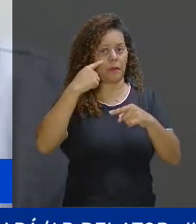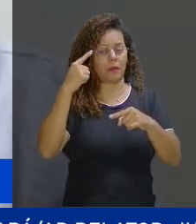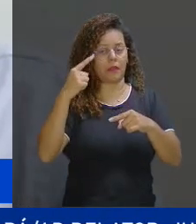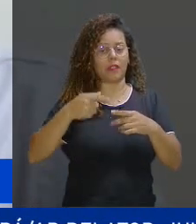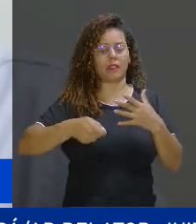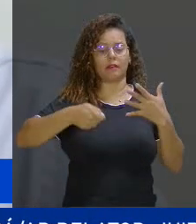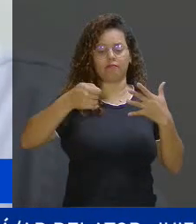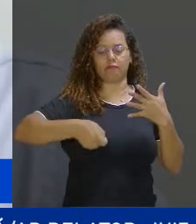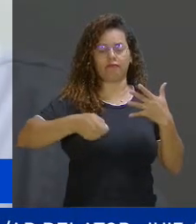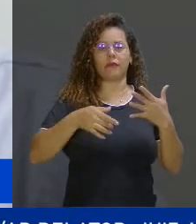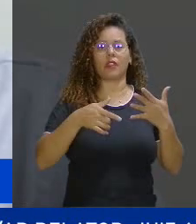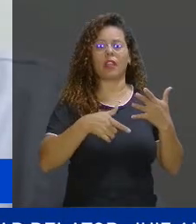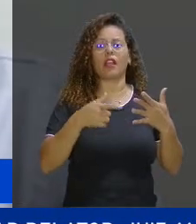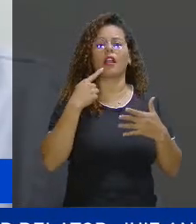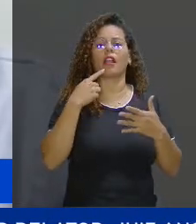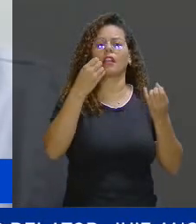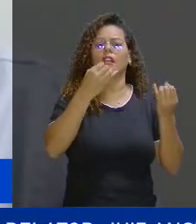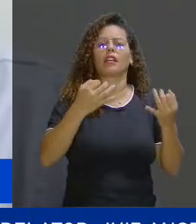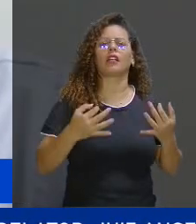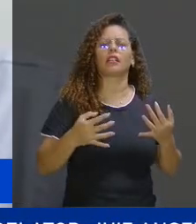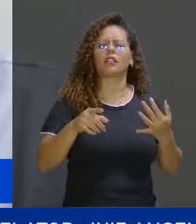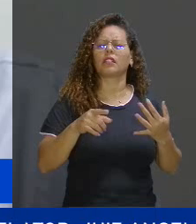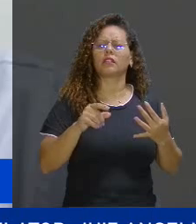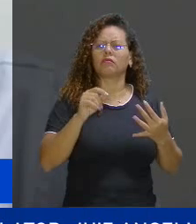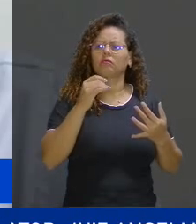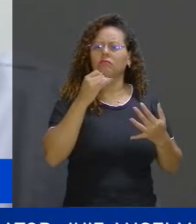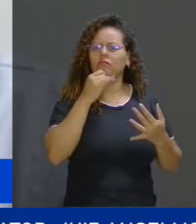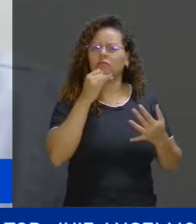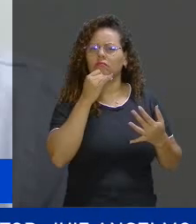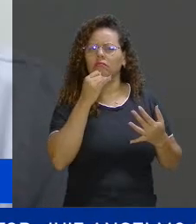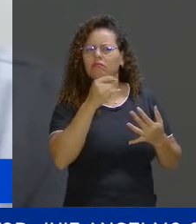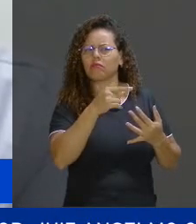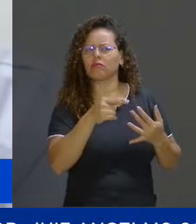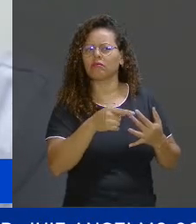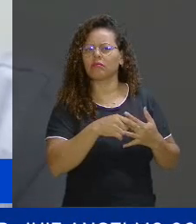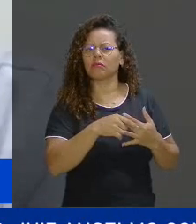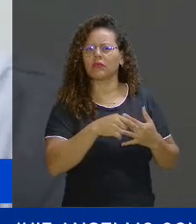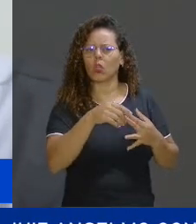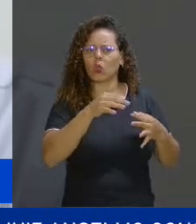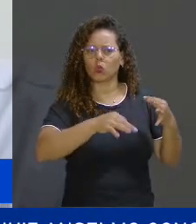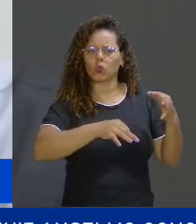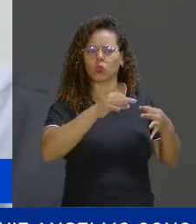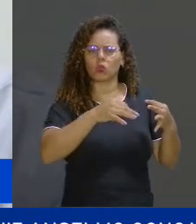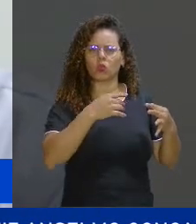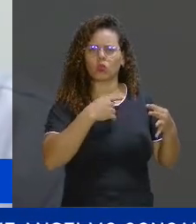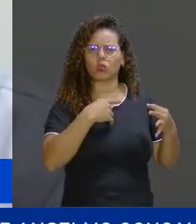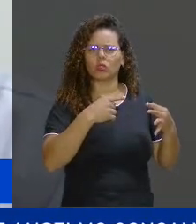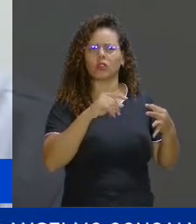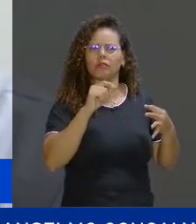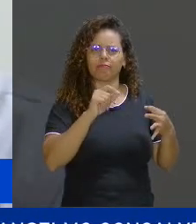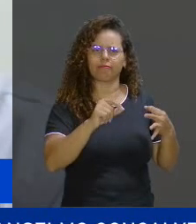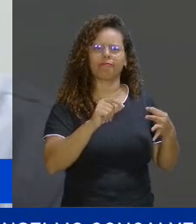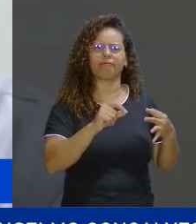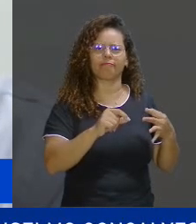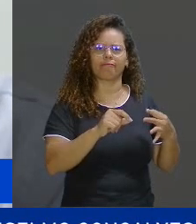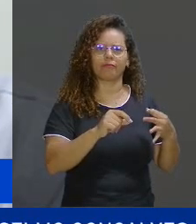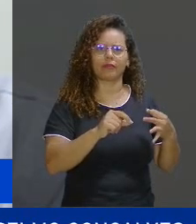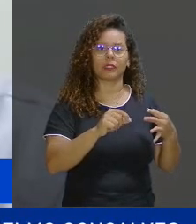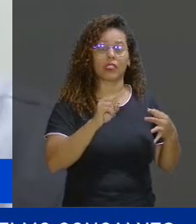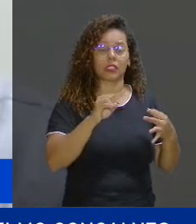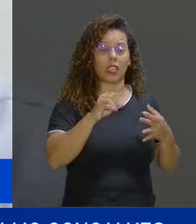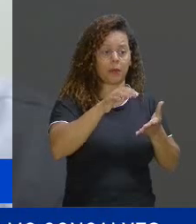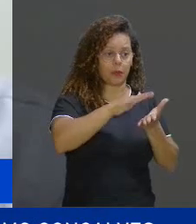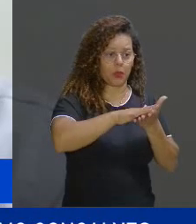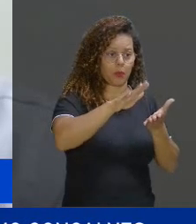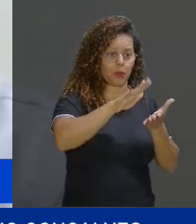de juízo de primeiro grau, que entendeu que não é antieconômico. Veja bem, o que eu gostaria de enfatizar aqui é que o que foi gasto